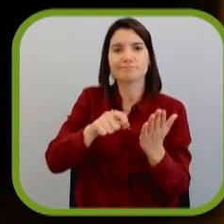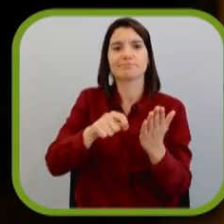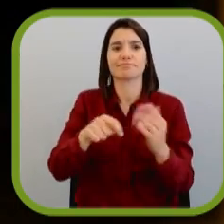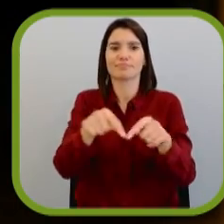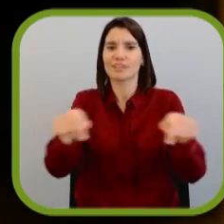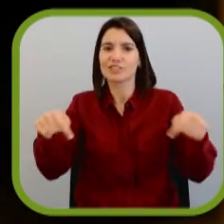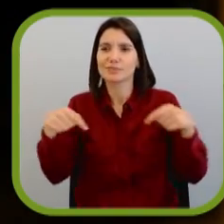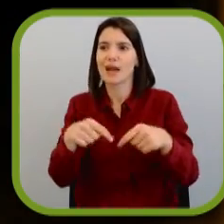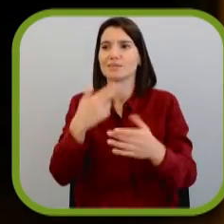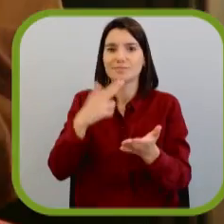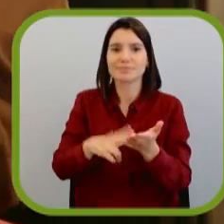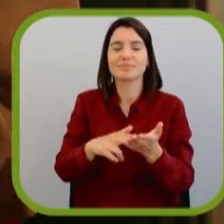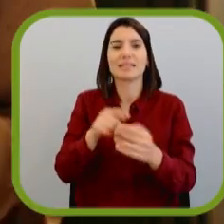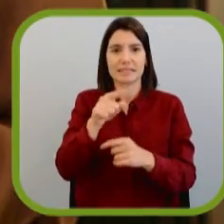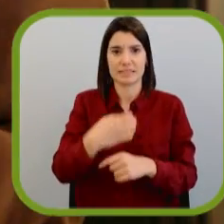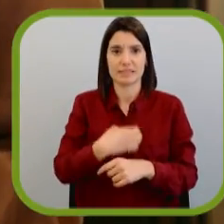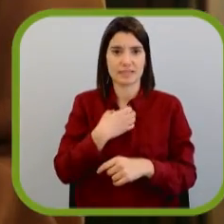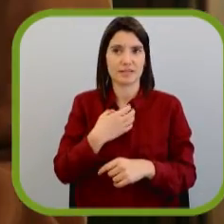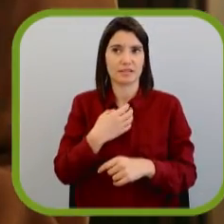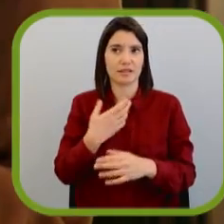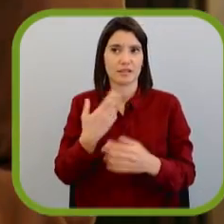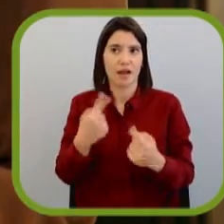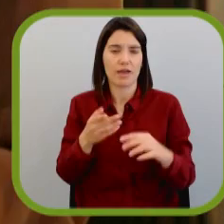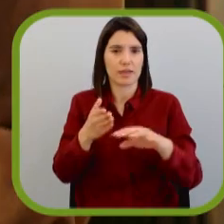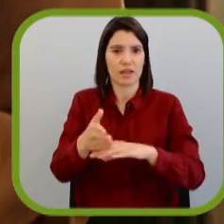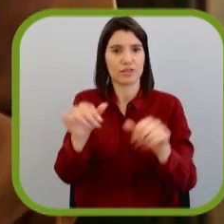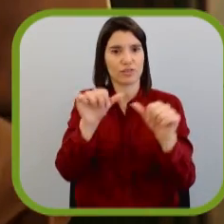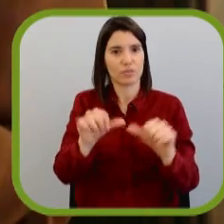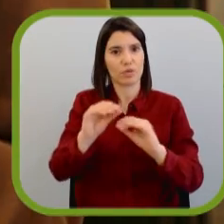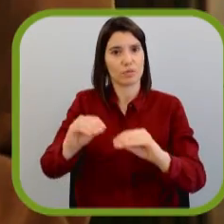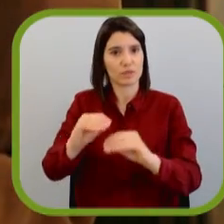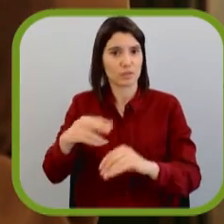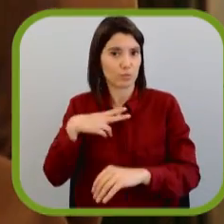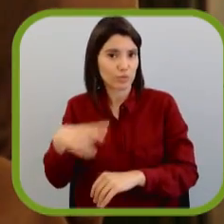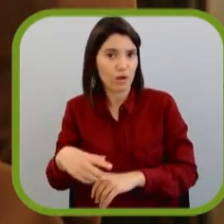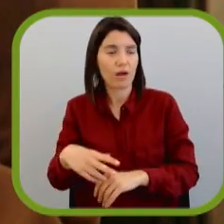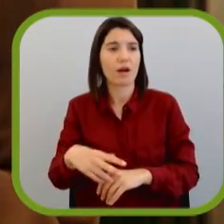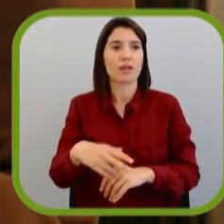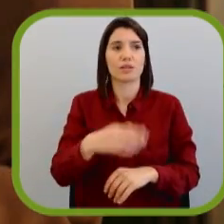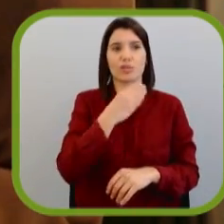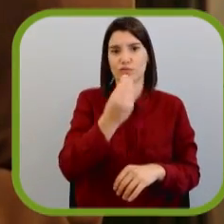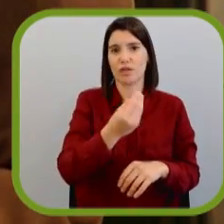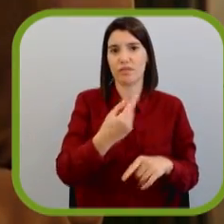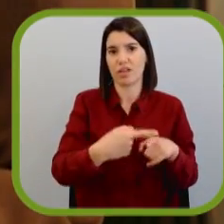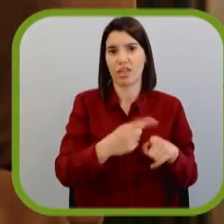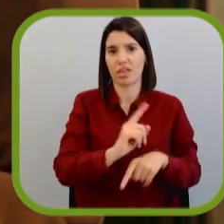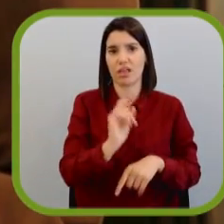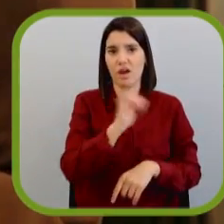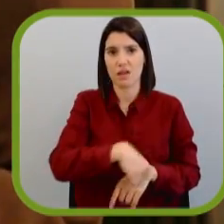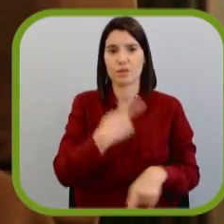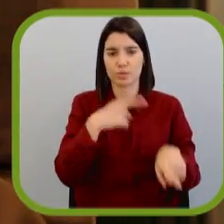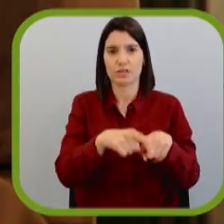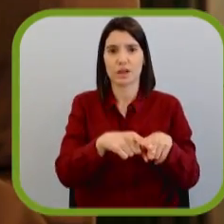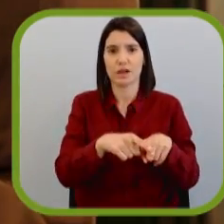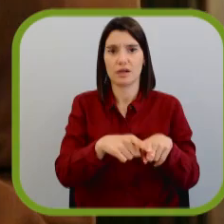eleitorais, boletins e urnas. Consideras que existe uma relação direta entre o sistema educativo em Portugal e o desinteresse dos jovens